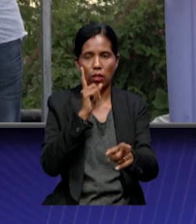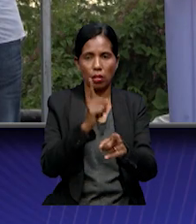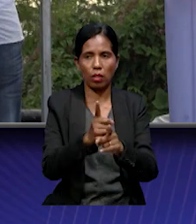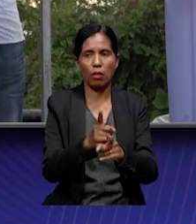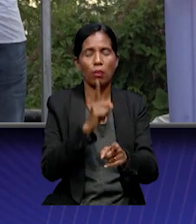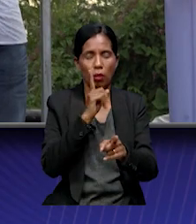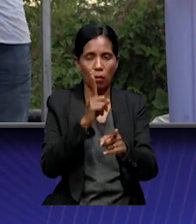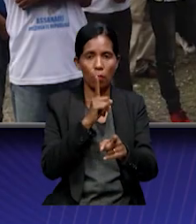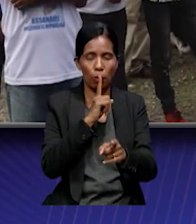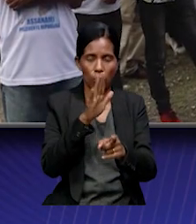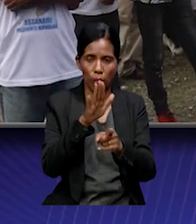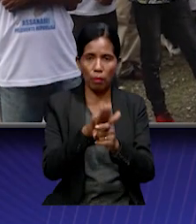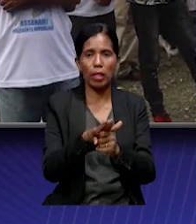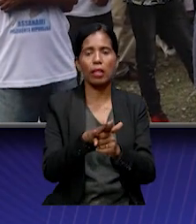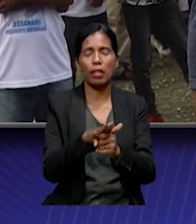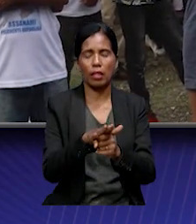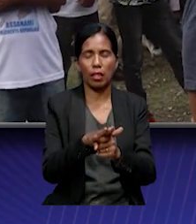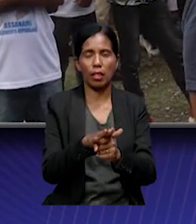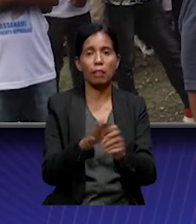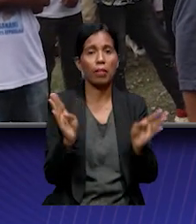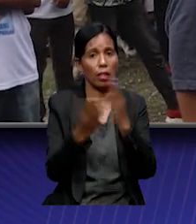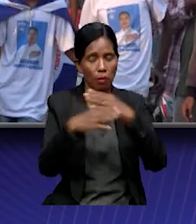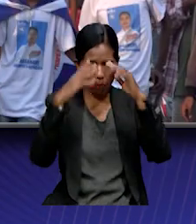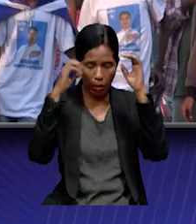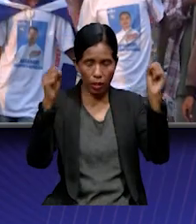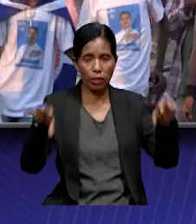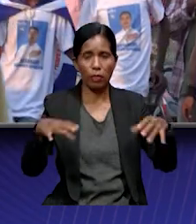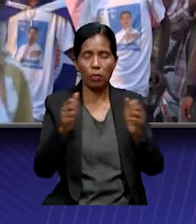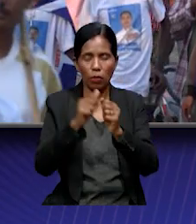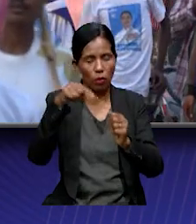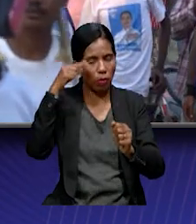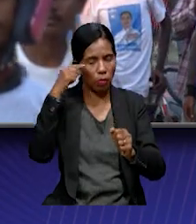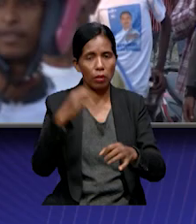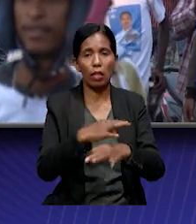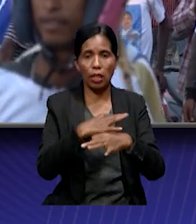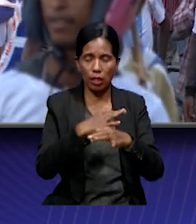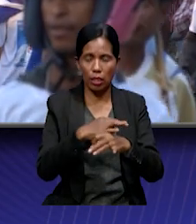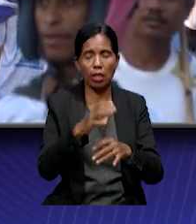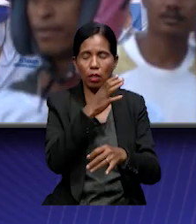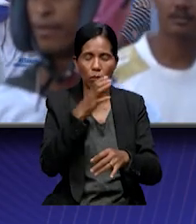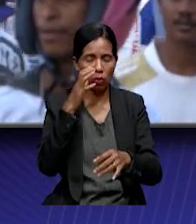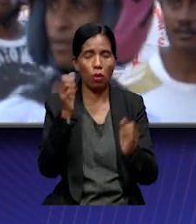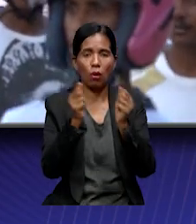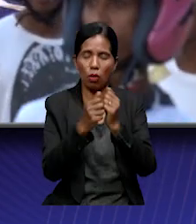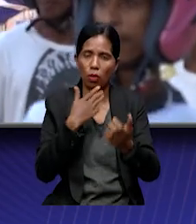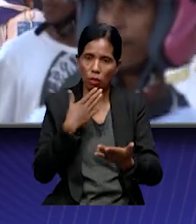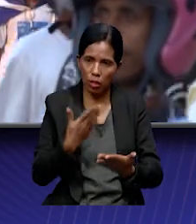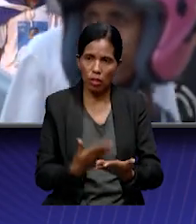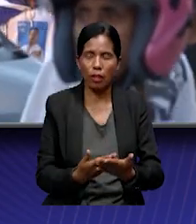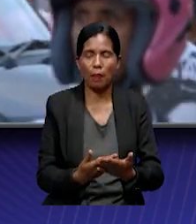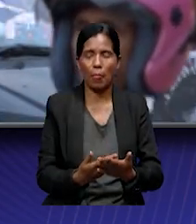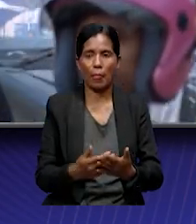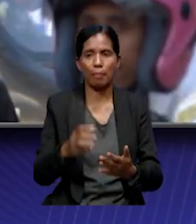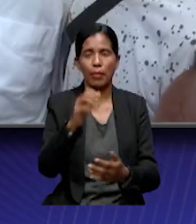promete banheiro eleito para presidente da República se coordena o governo atu radia setor sirane o diak. Candidato presidente Republika